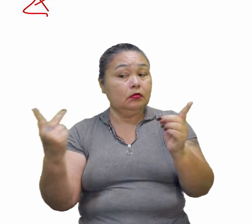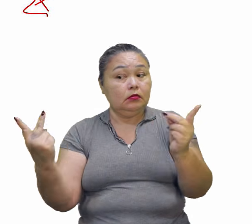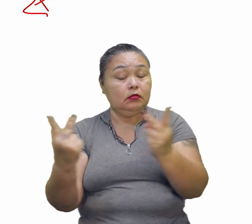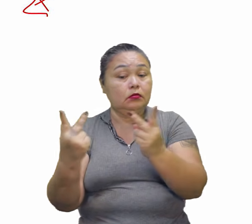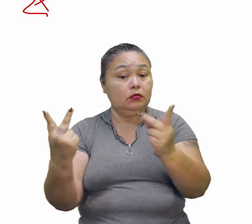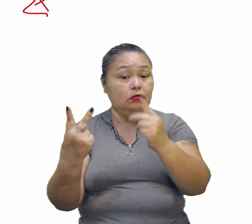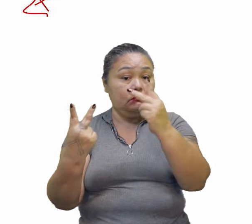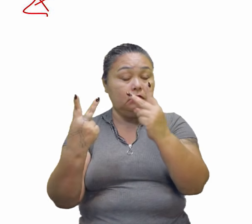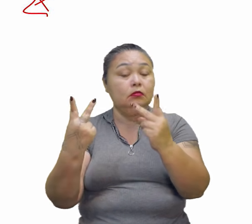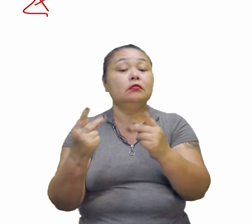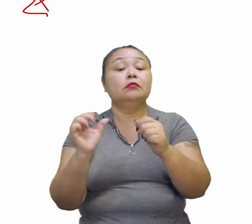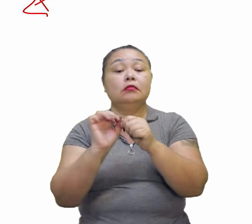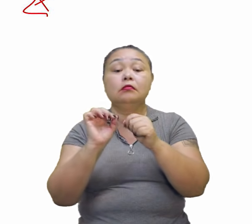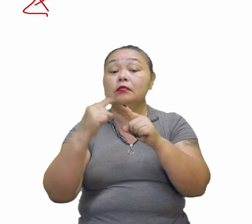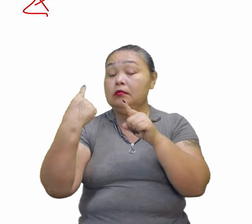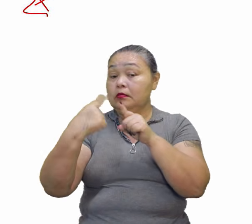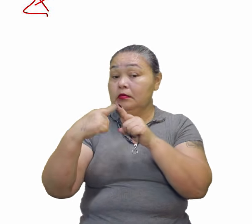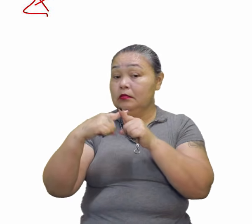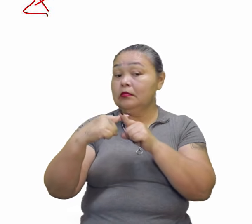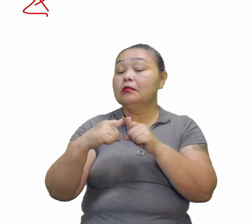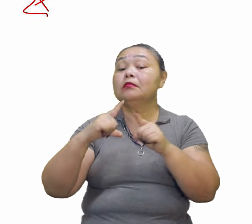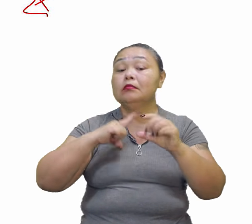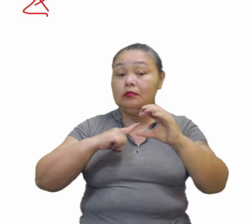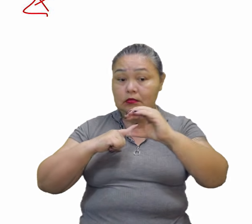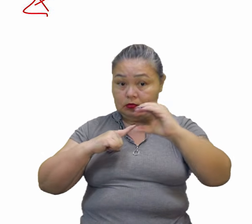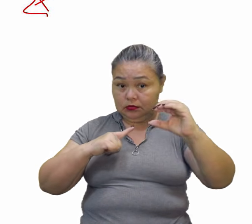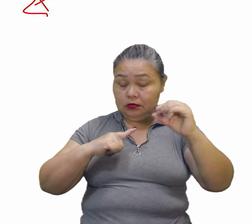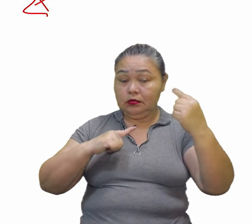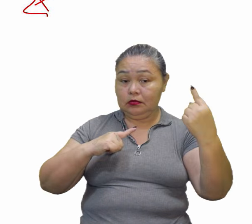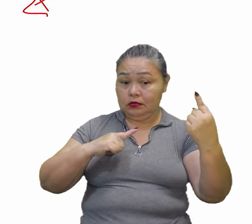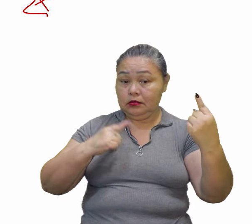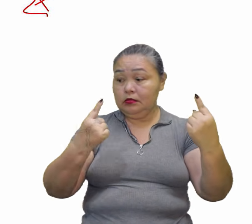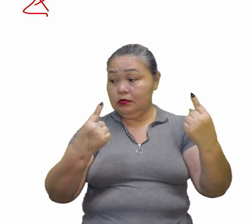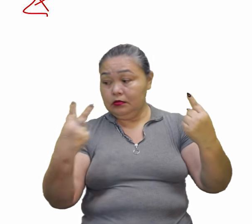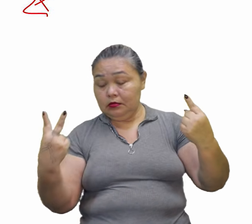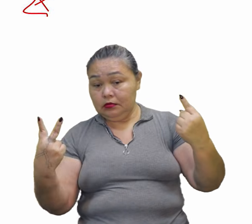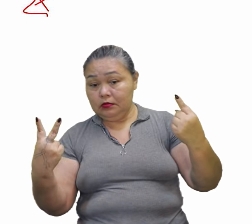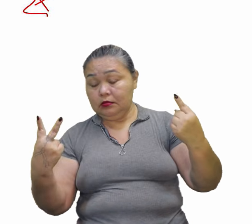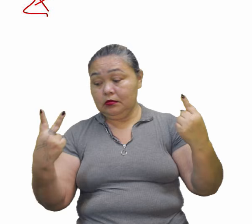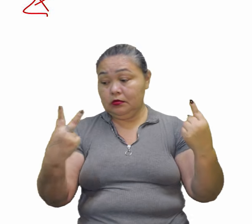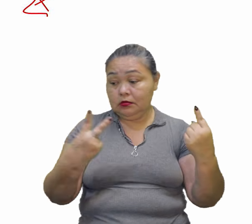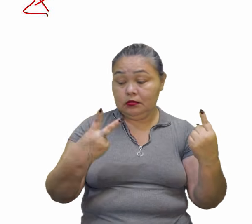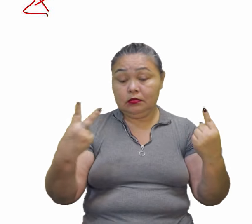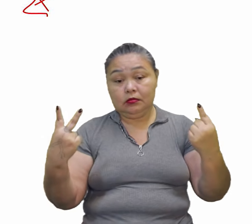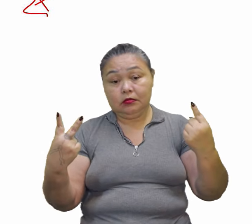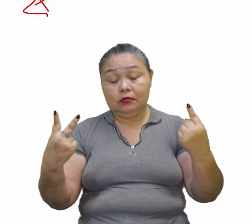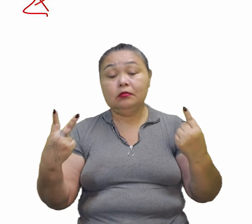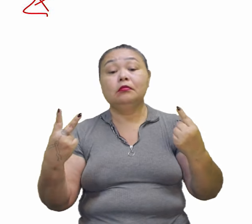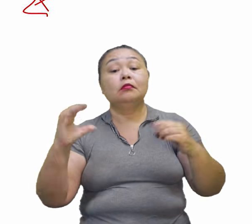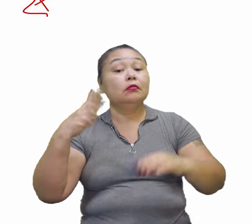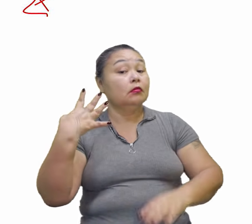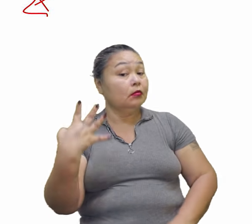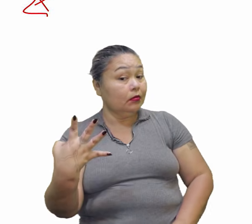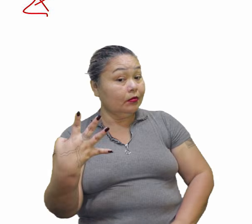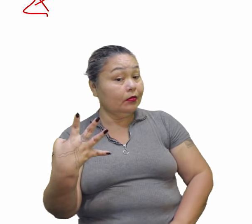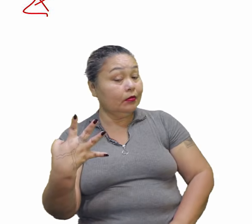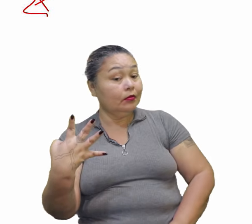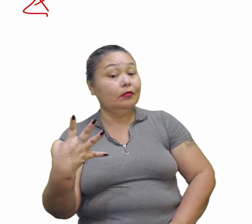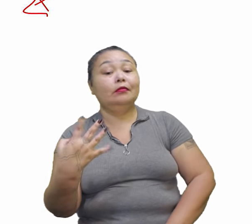fazer 2 ligações. Por quê? Porque ele já tem 1, 2 feitas e cada um só faz 4.